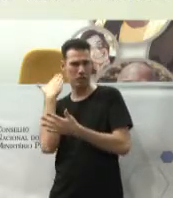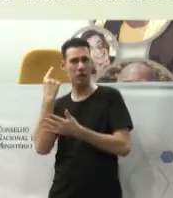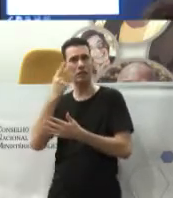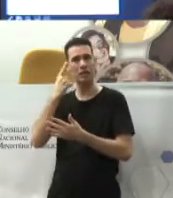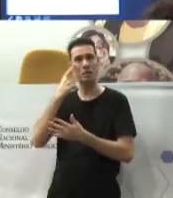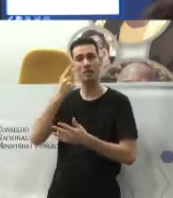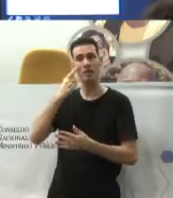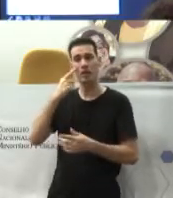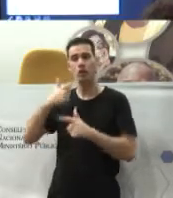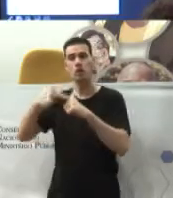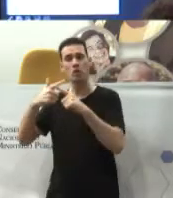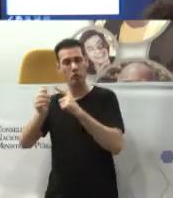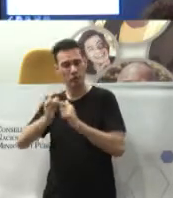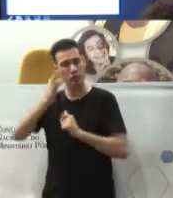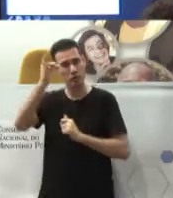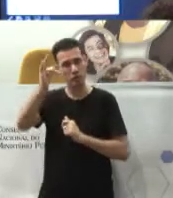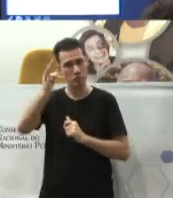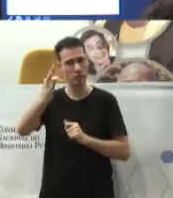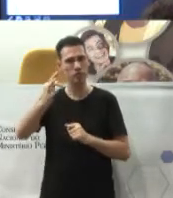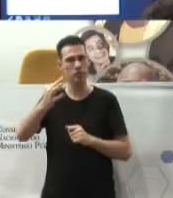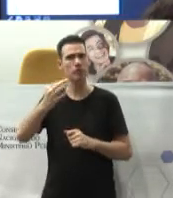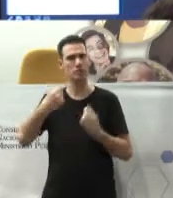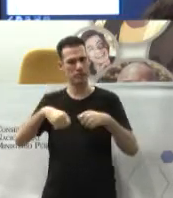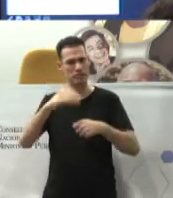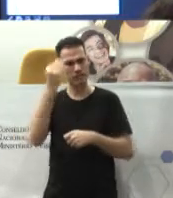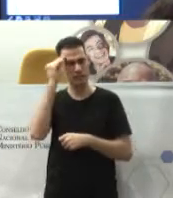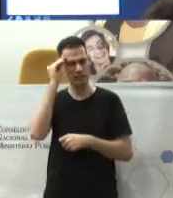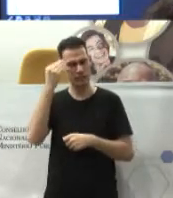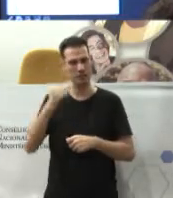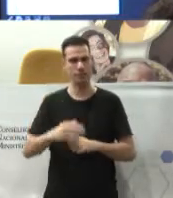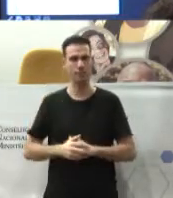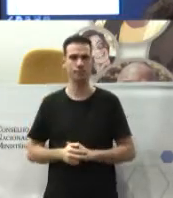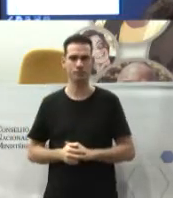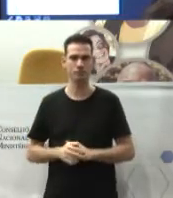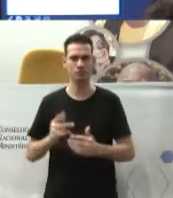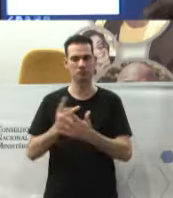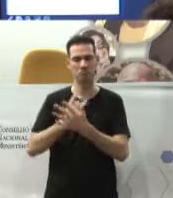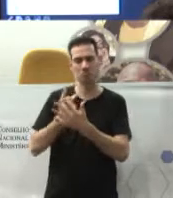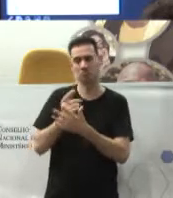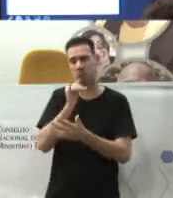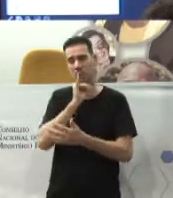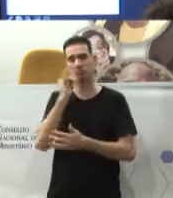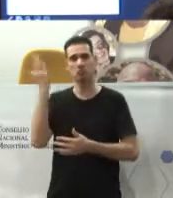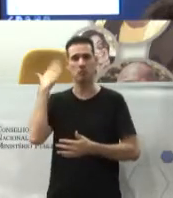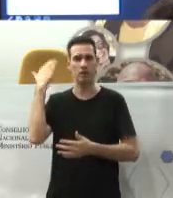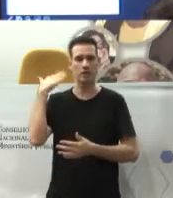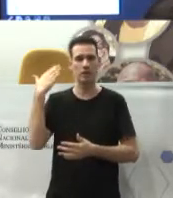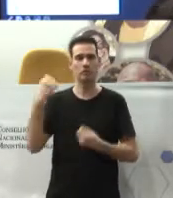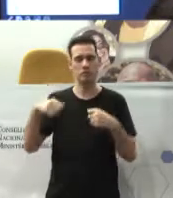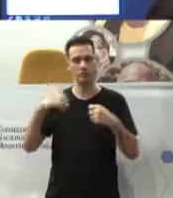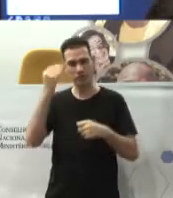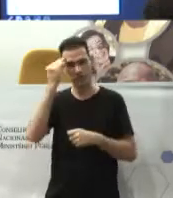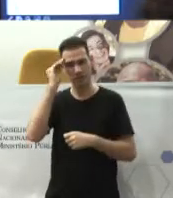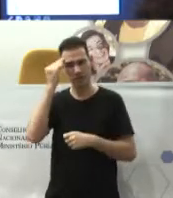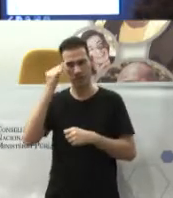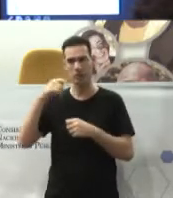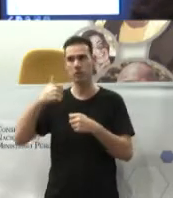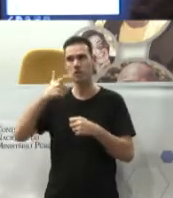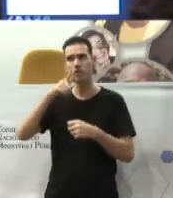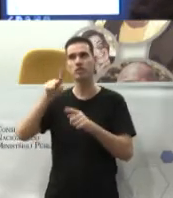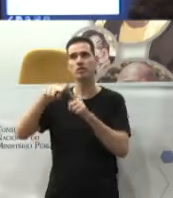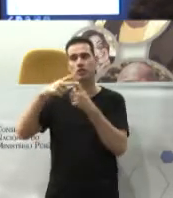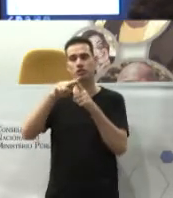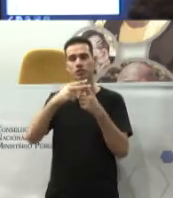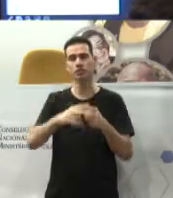Muito importante entender essa responsabilidade em relação aos erros do passado. Aplicação do novo CPC. Estou falando muito